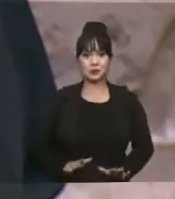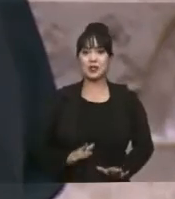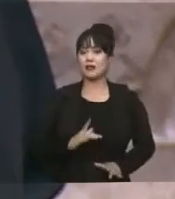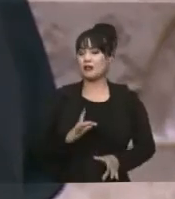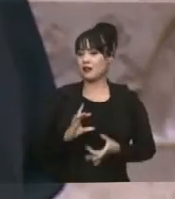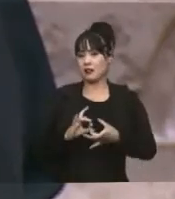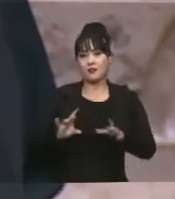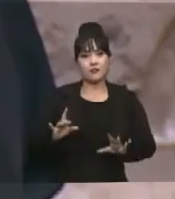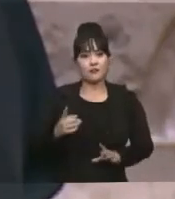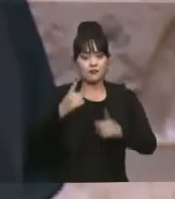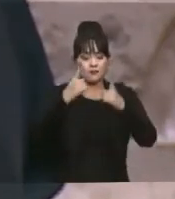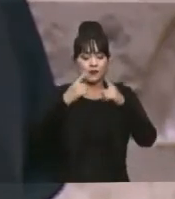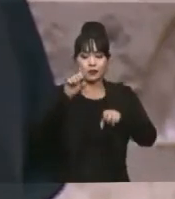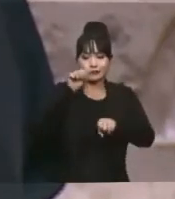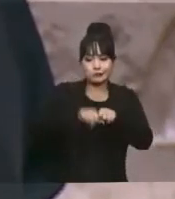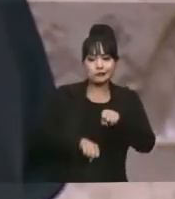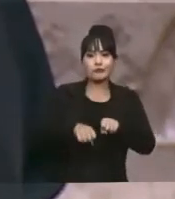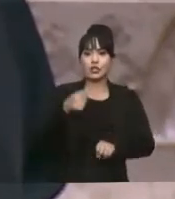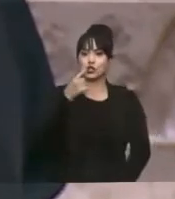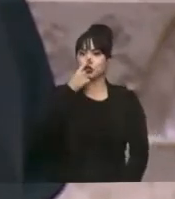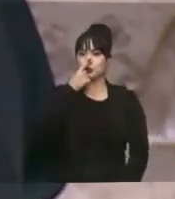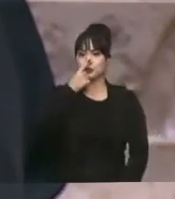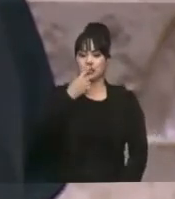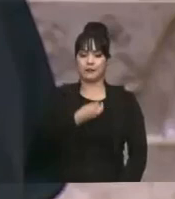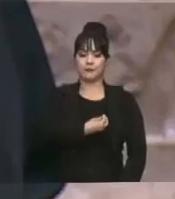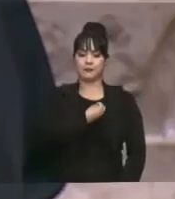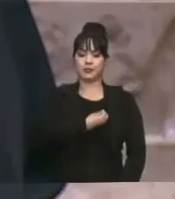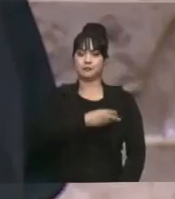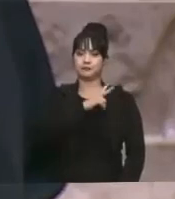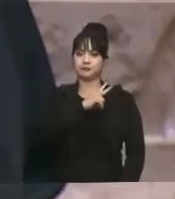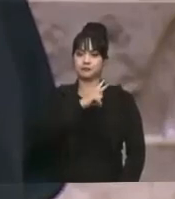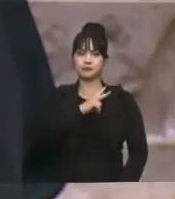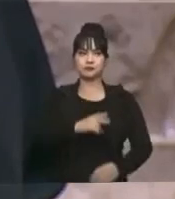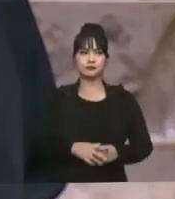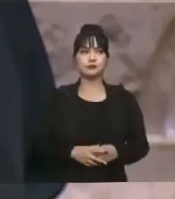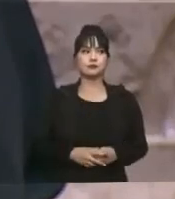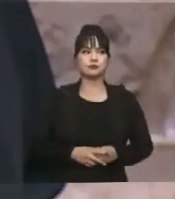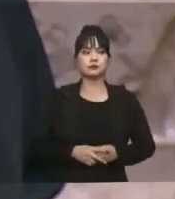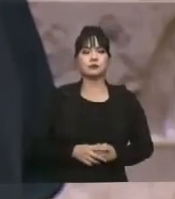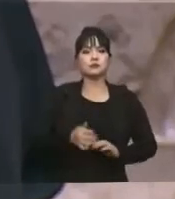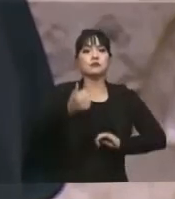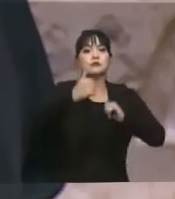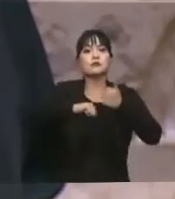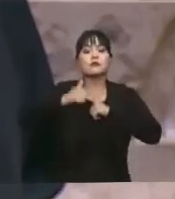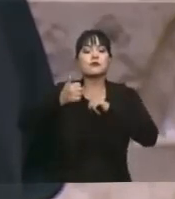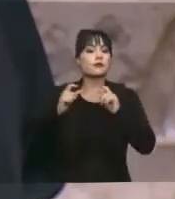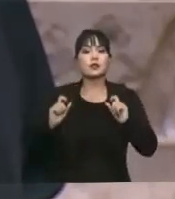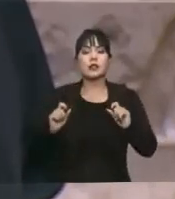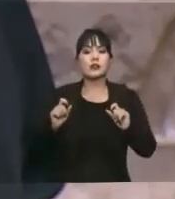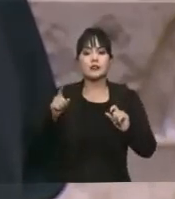violação da intimidade e da vida privada. Fins